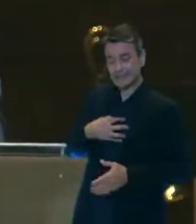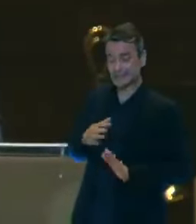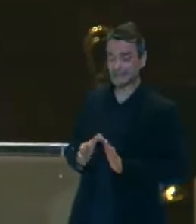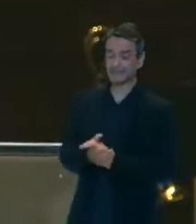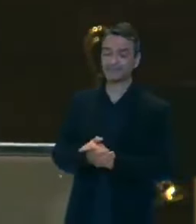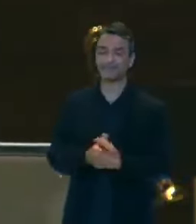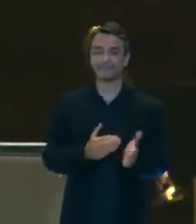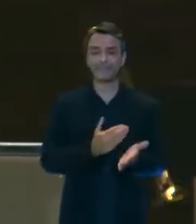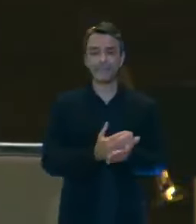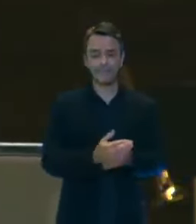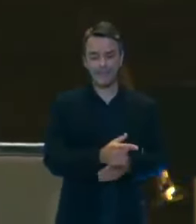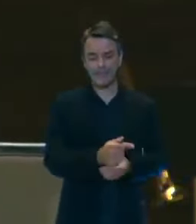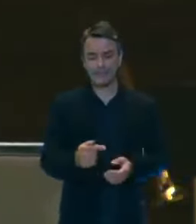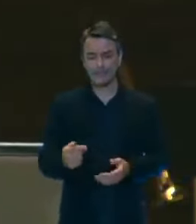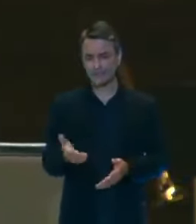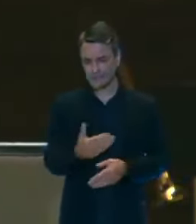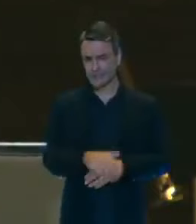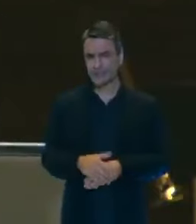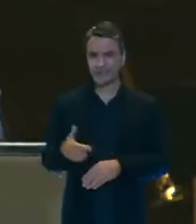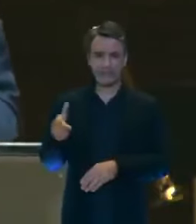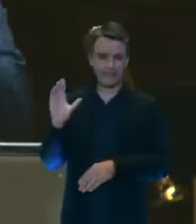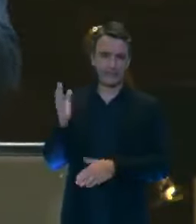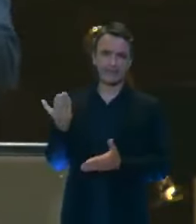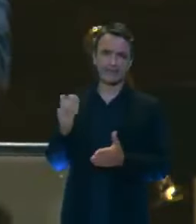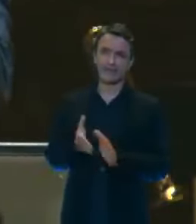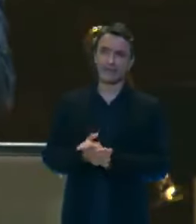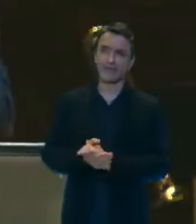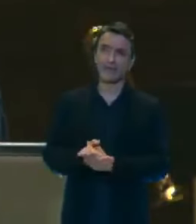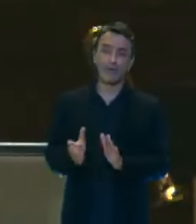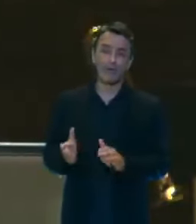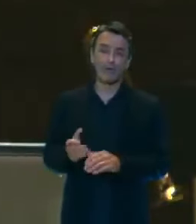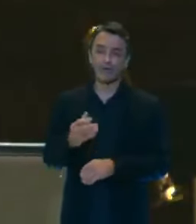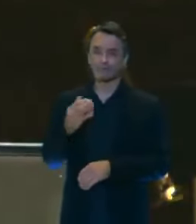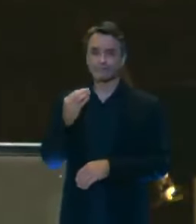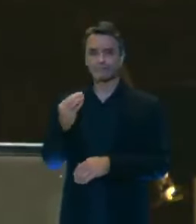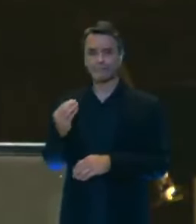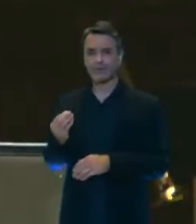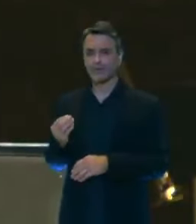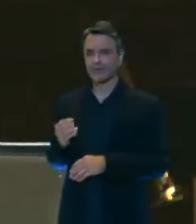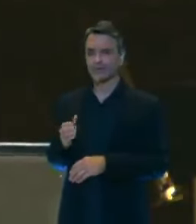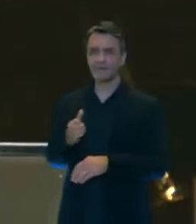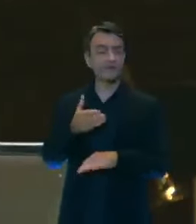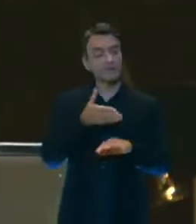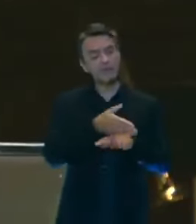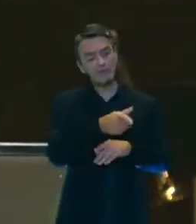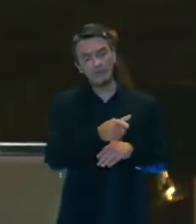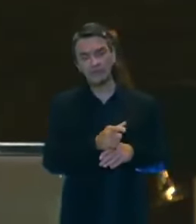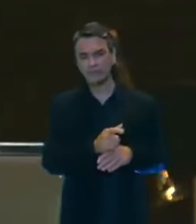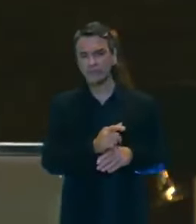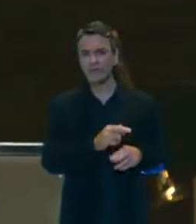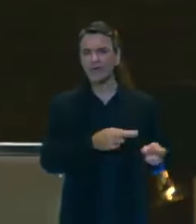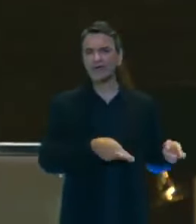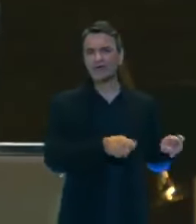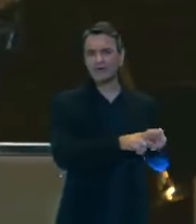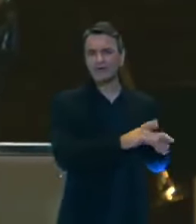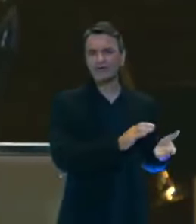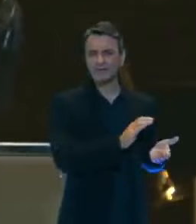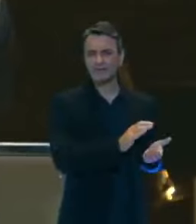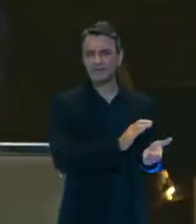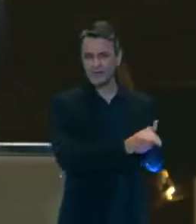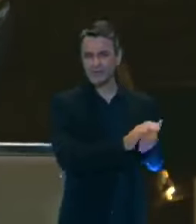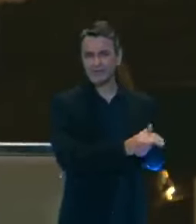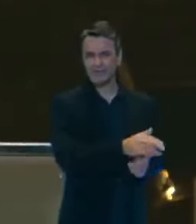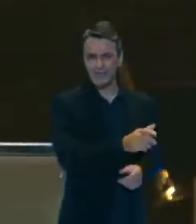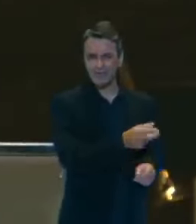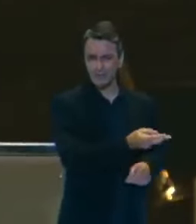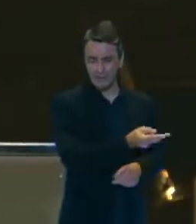começo dessa semana, tive o privilégio de fazer a renovação de votos de um casal. E eles fizeram isso num